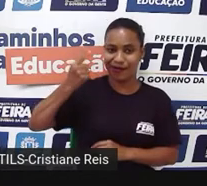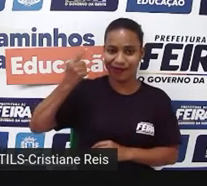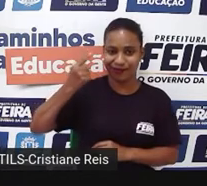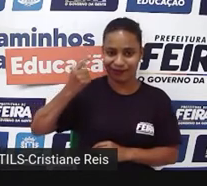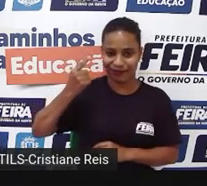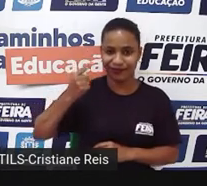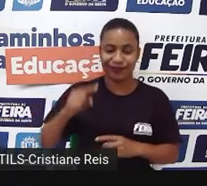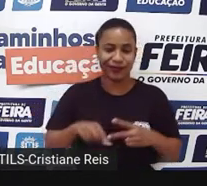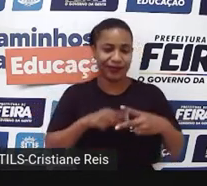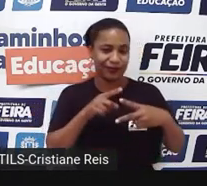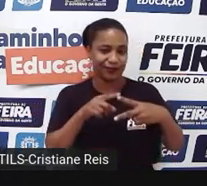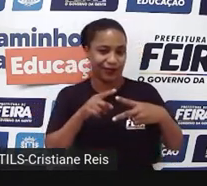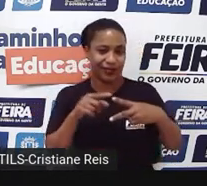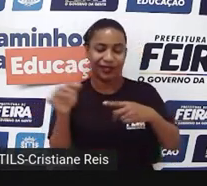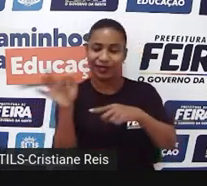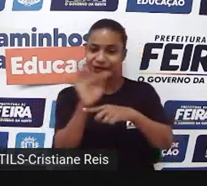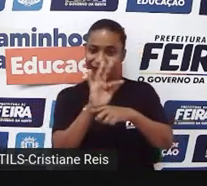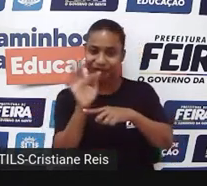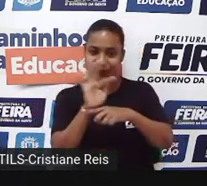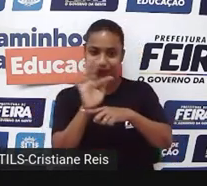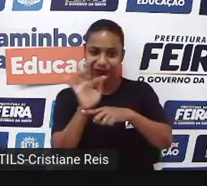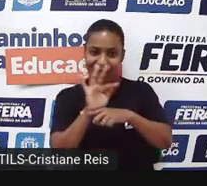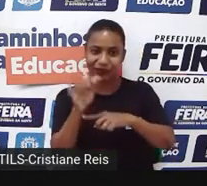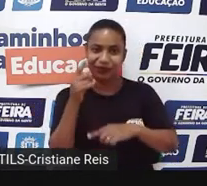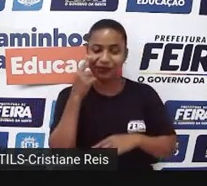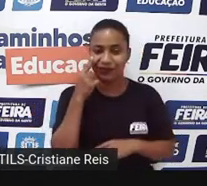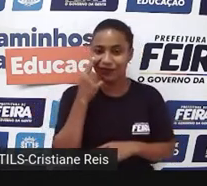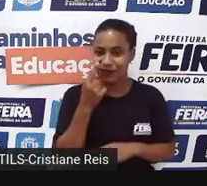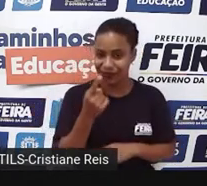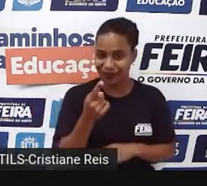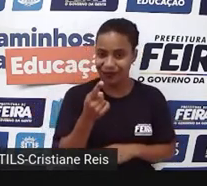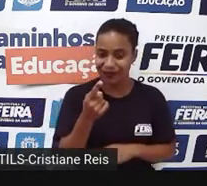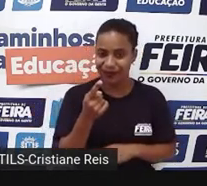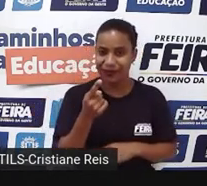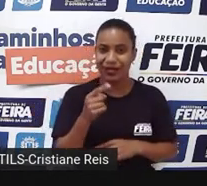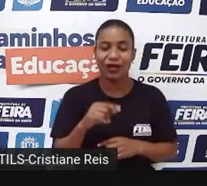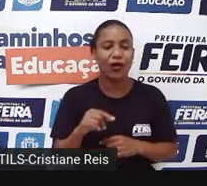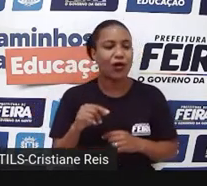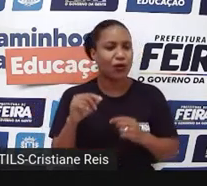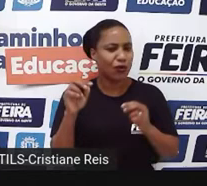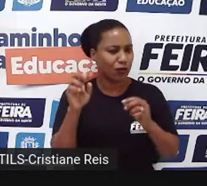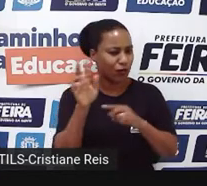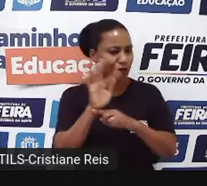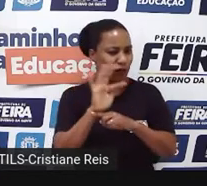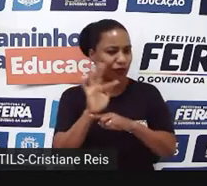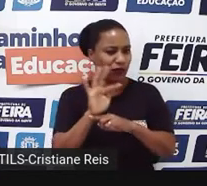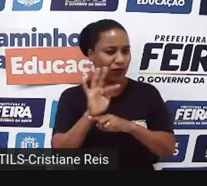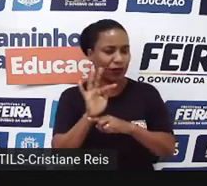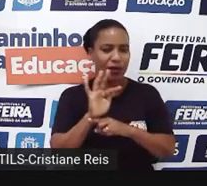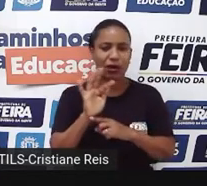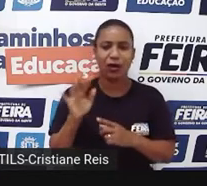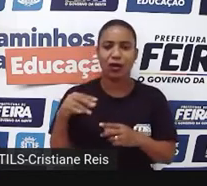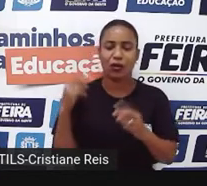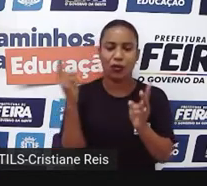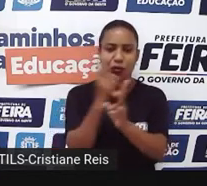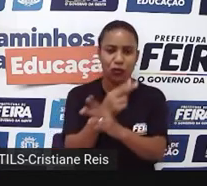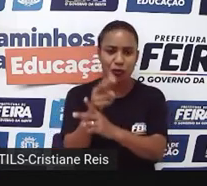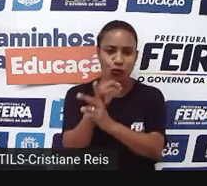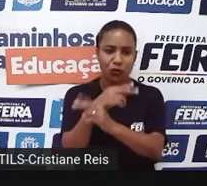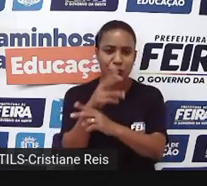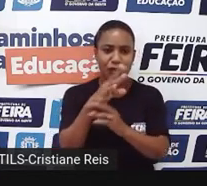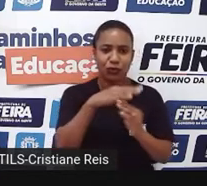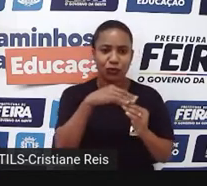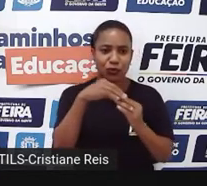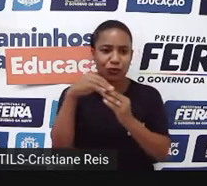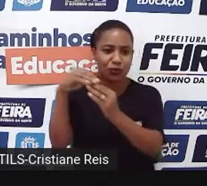o vento levou. Então ele é, ó, American Epic Historical Romance Film. Ele é um filme americano do